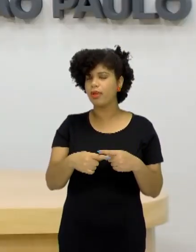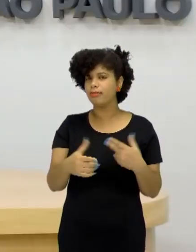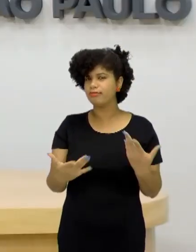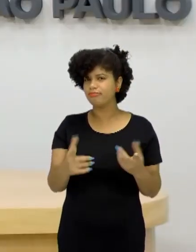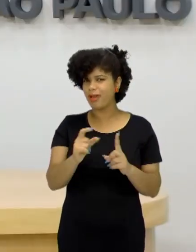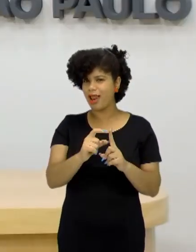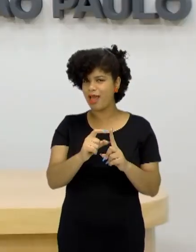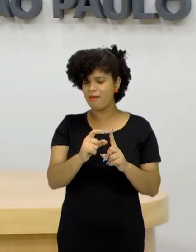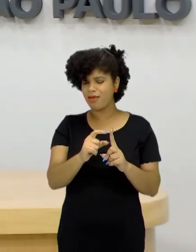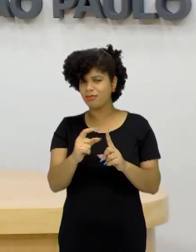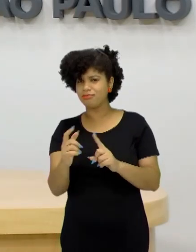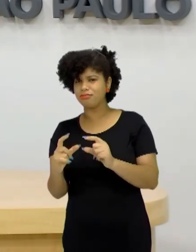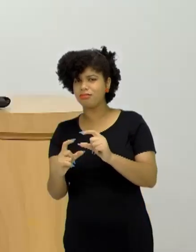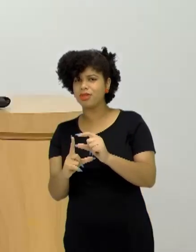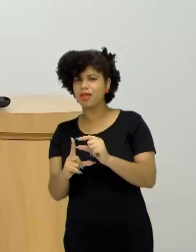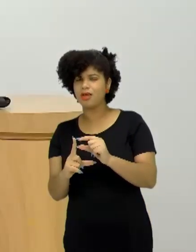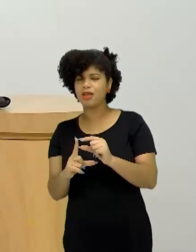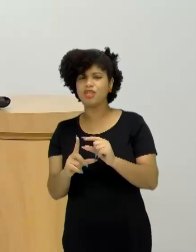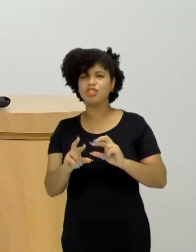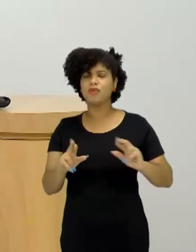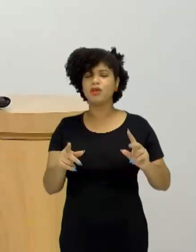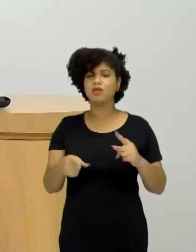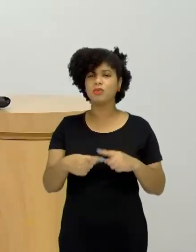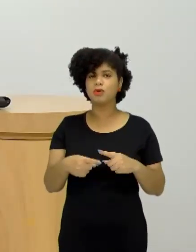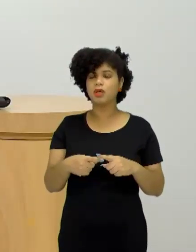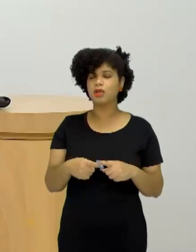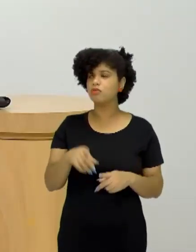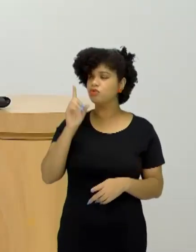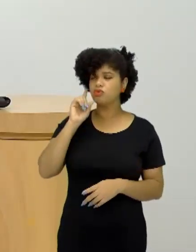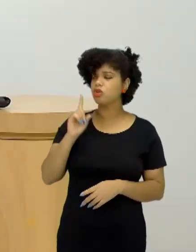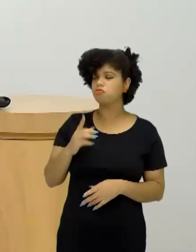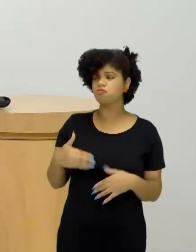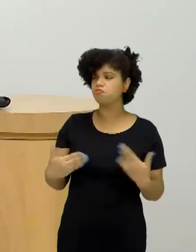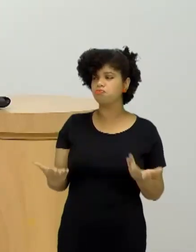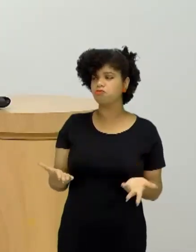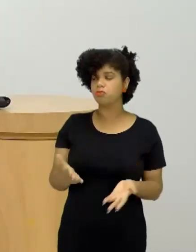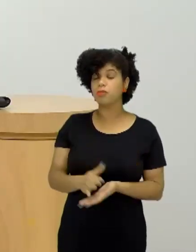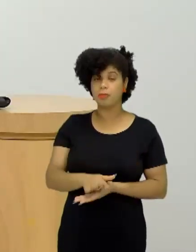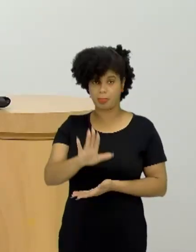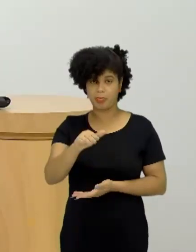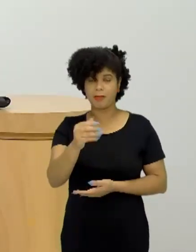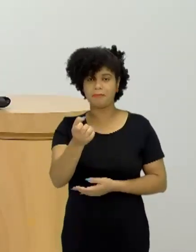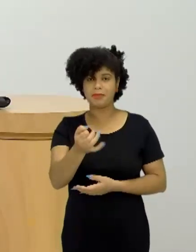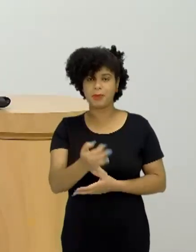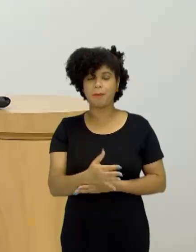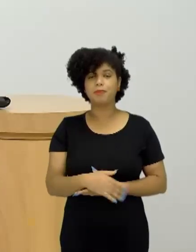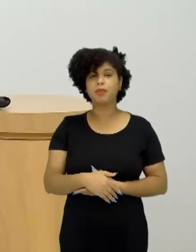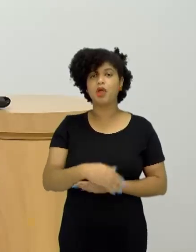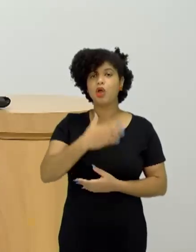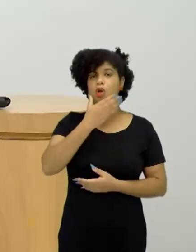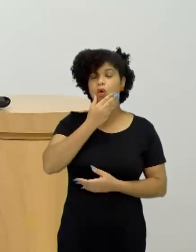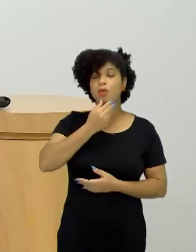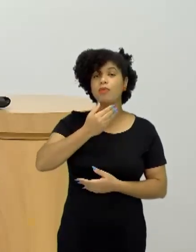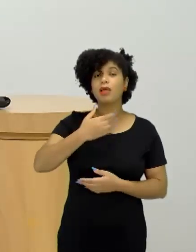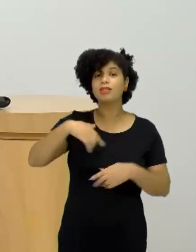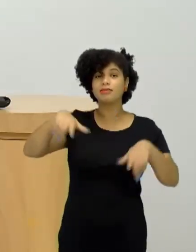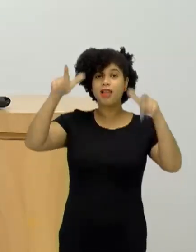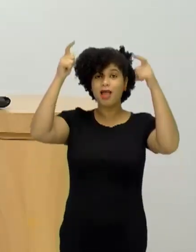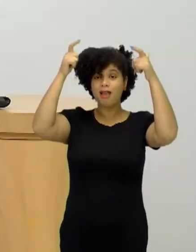sabe a diferença entre um imperador e um rei? Não. Não? Qual que é a diferença? A diferença é que um rei, ele tem